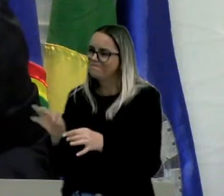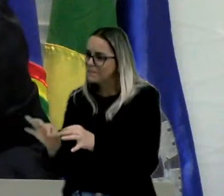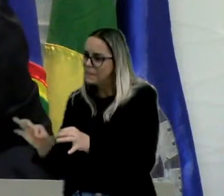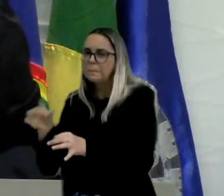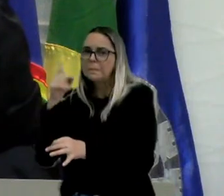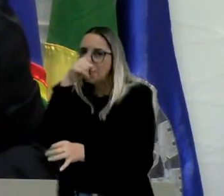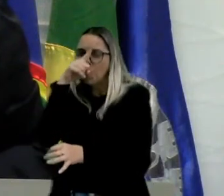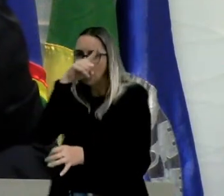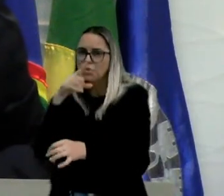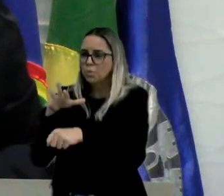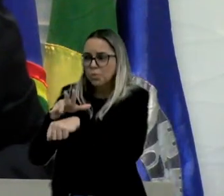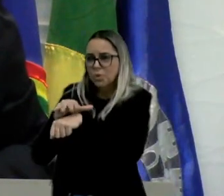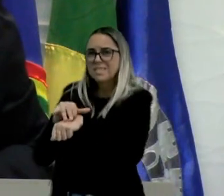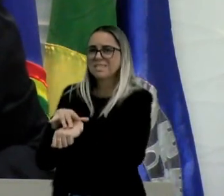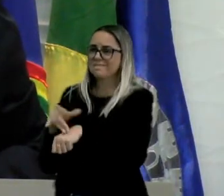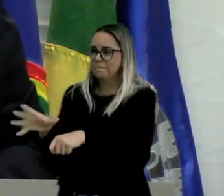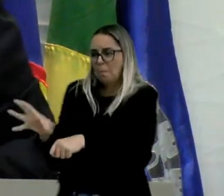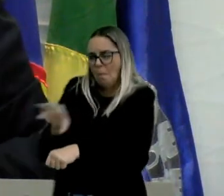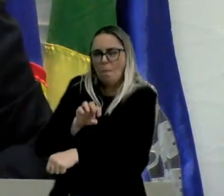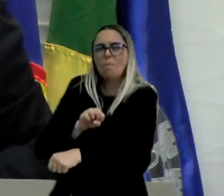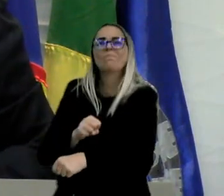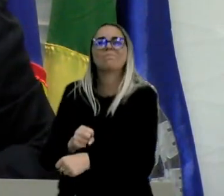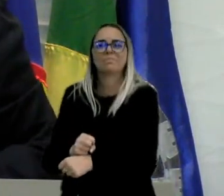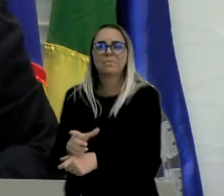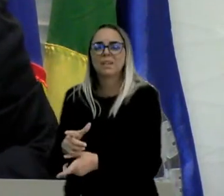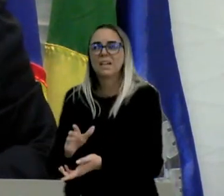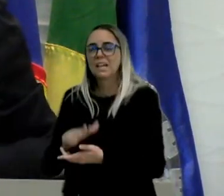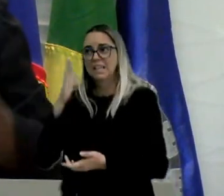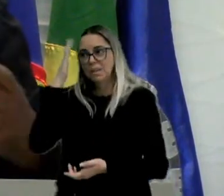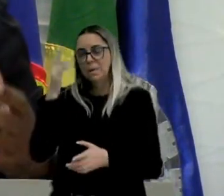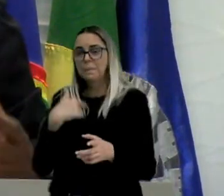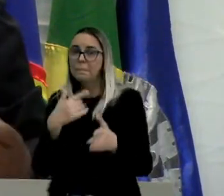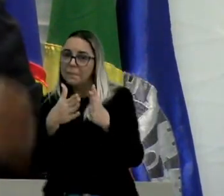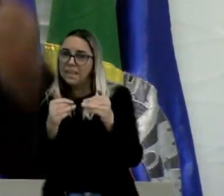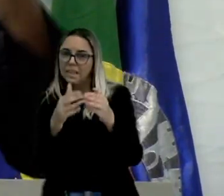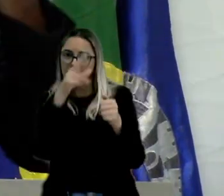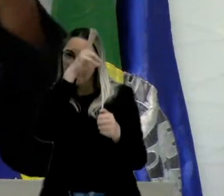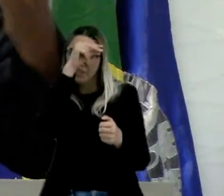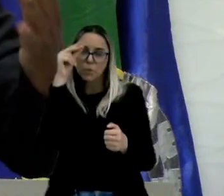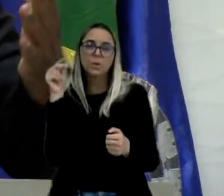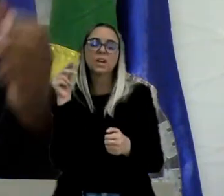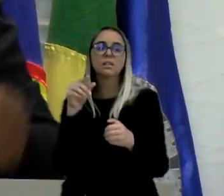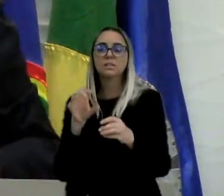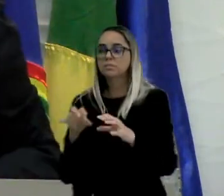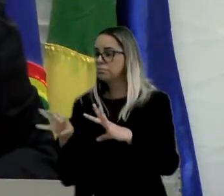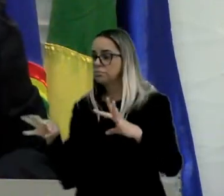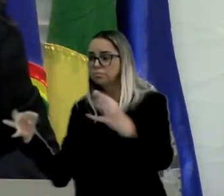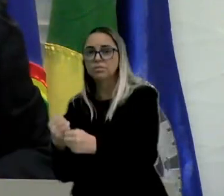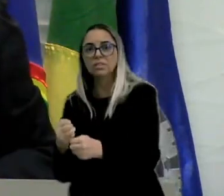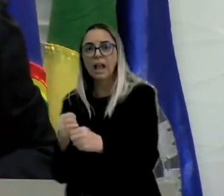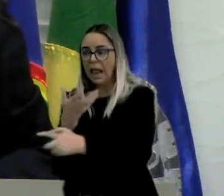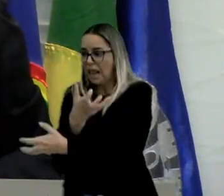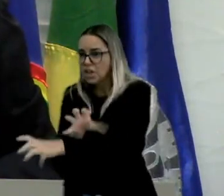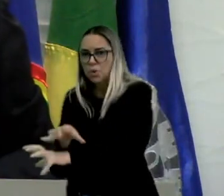quero pedir ao pessoal da prefeitura que faça um mutirão tira aquele